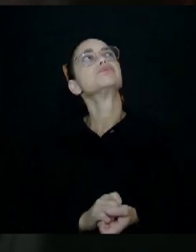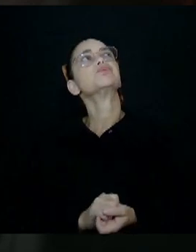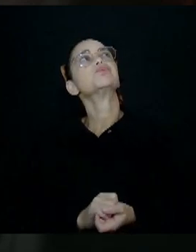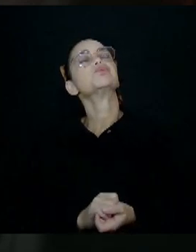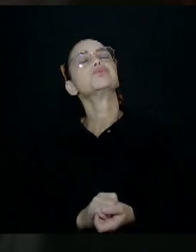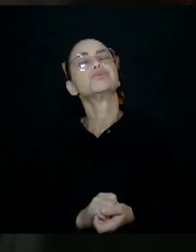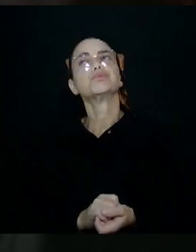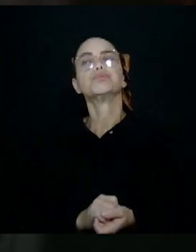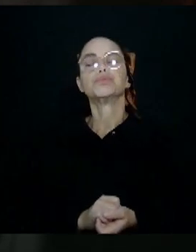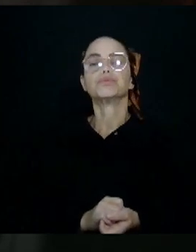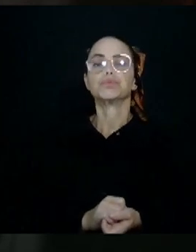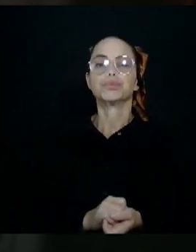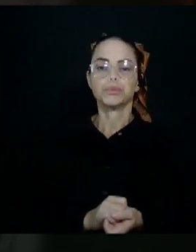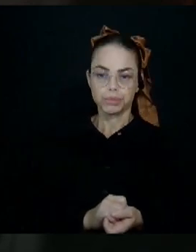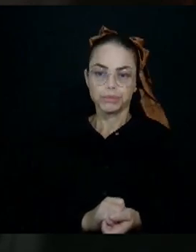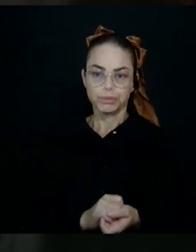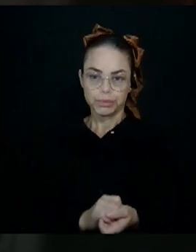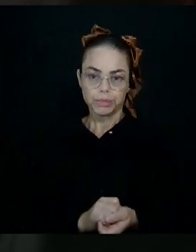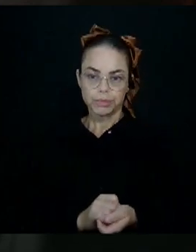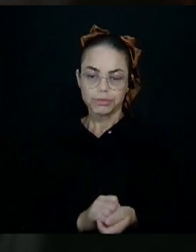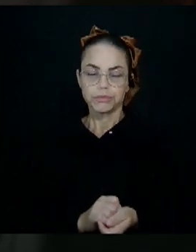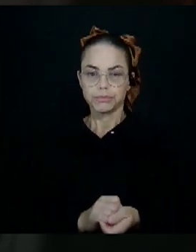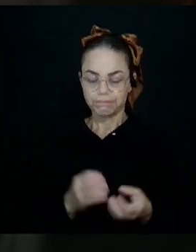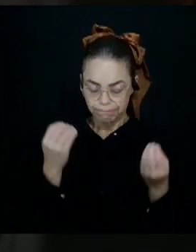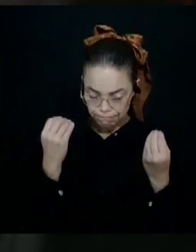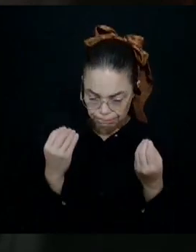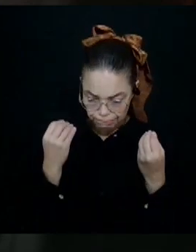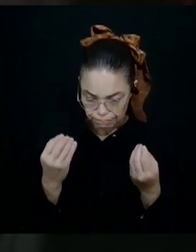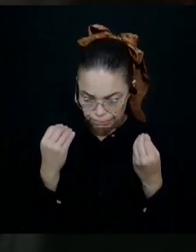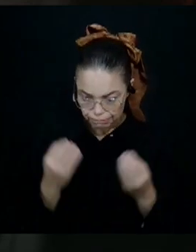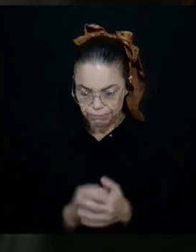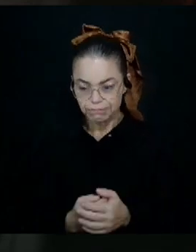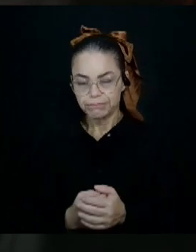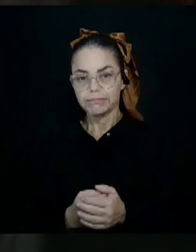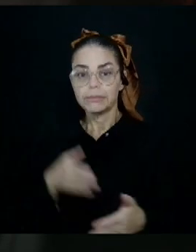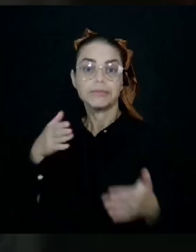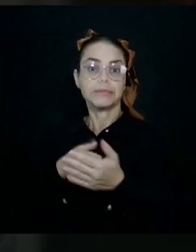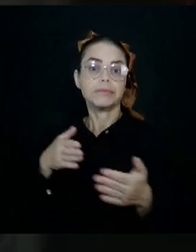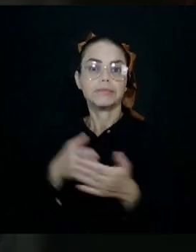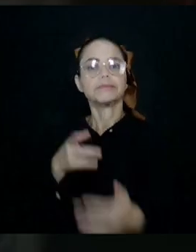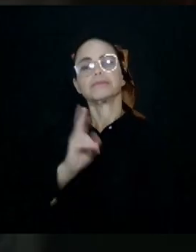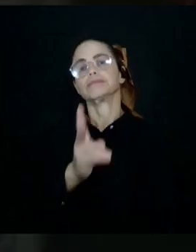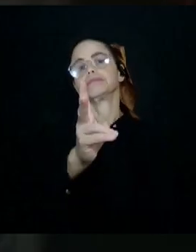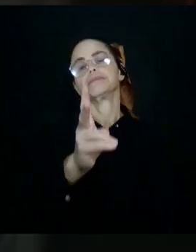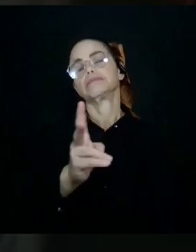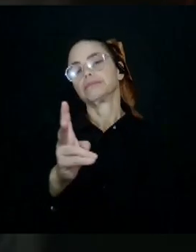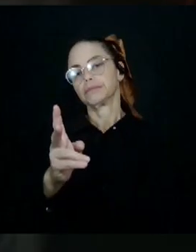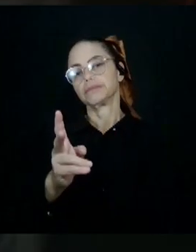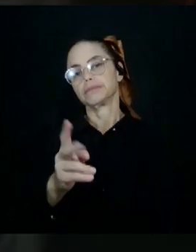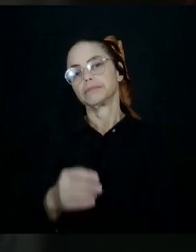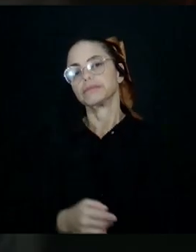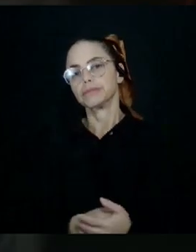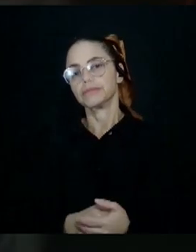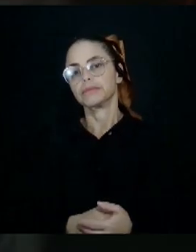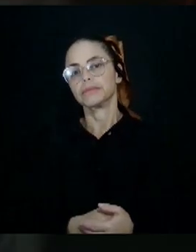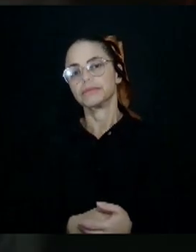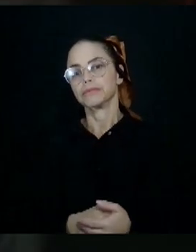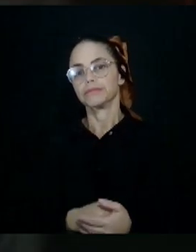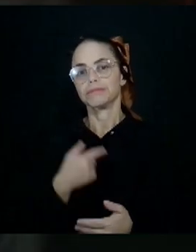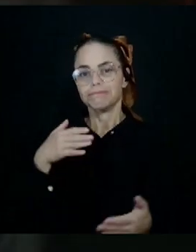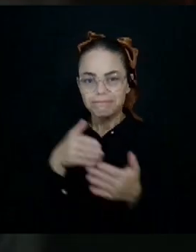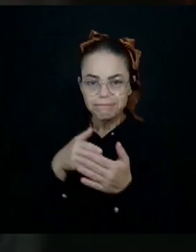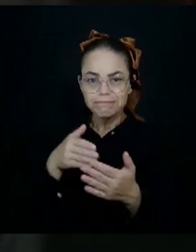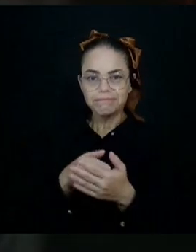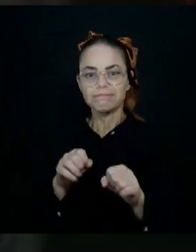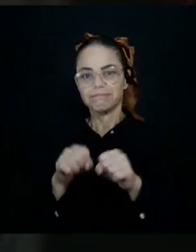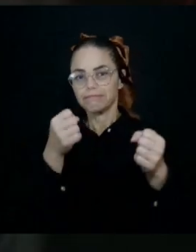trazendo algo assim que nos impede de seguir à frente, que de repente nos impede de quebrar